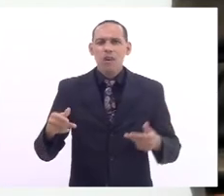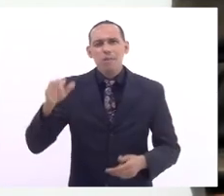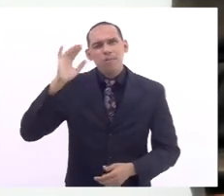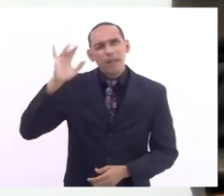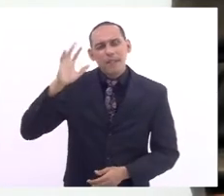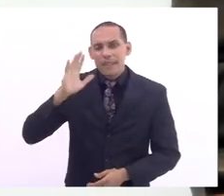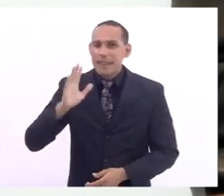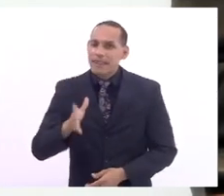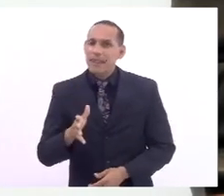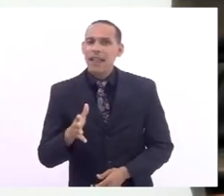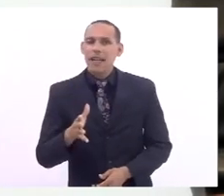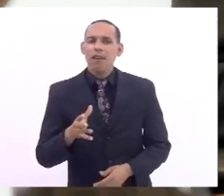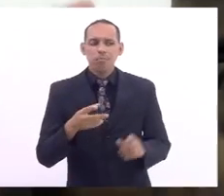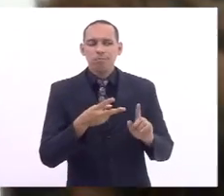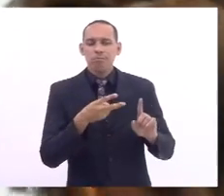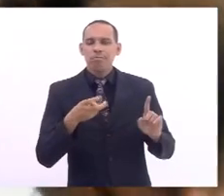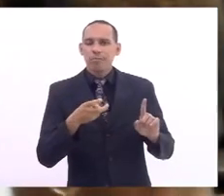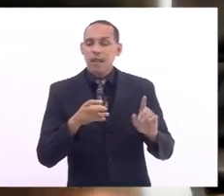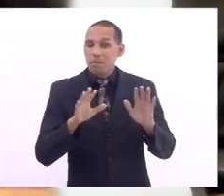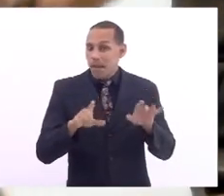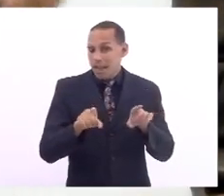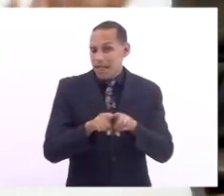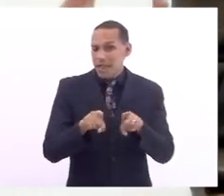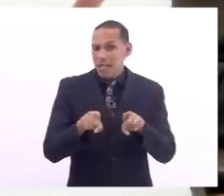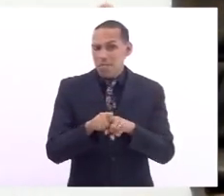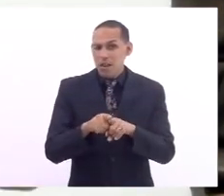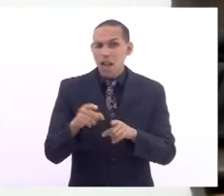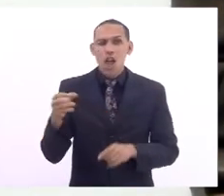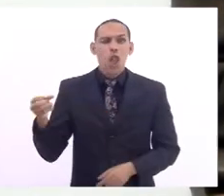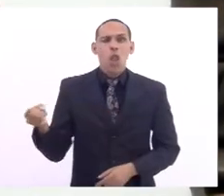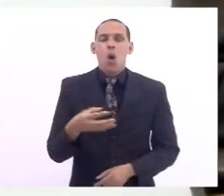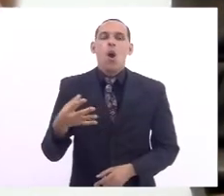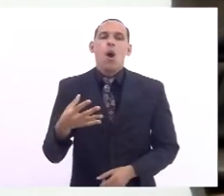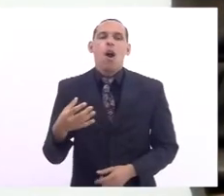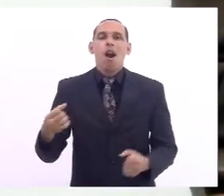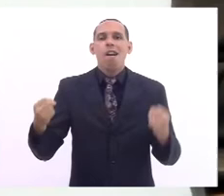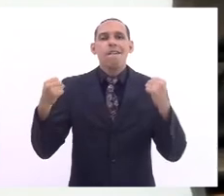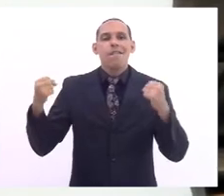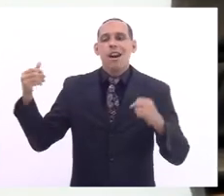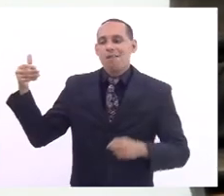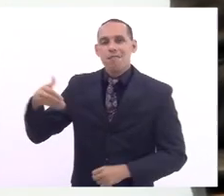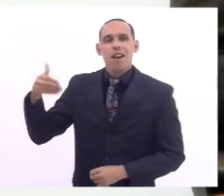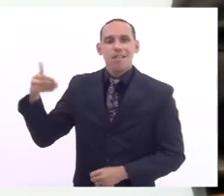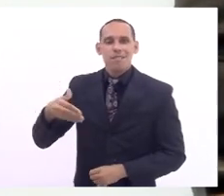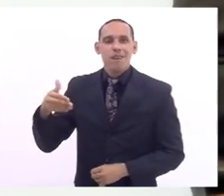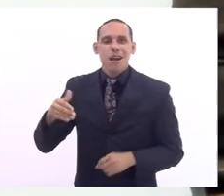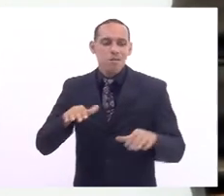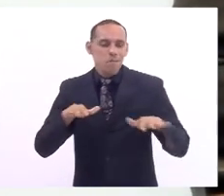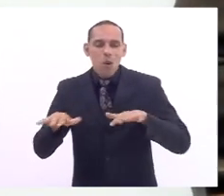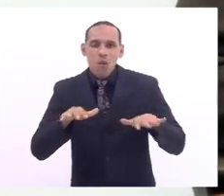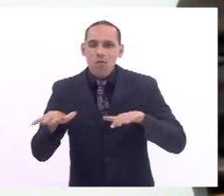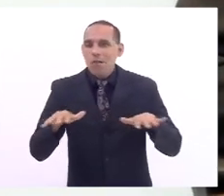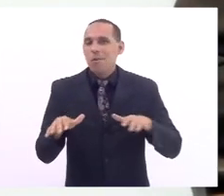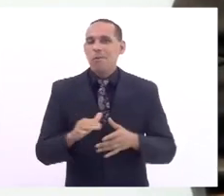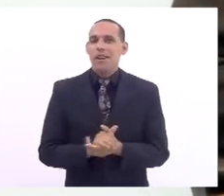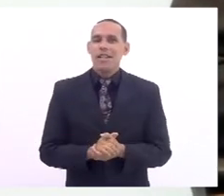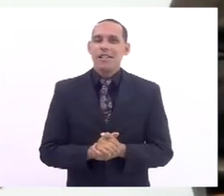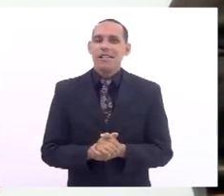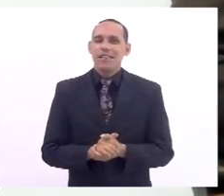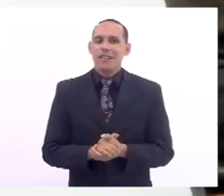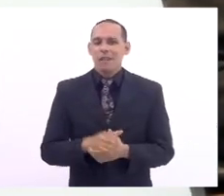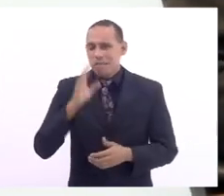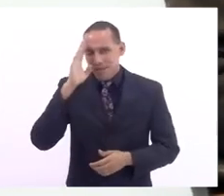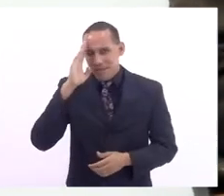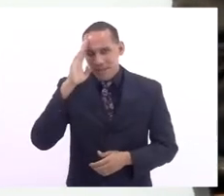já reconheceu que já foi pensado mas se conectar com novas forças que vem da sociedade com novos movimentos com novos Sobretudo com